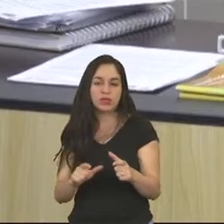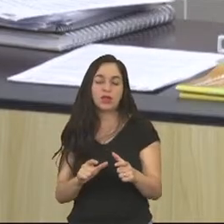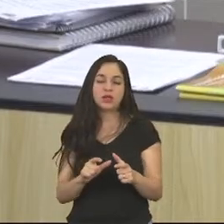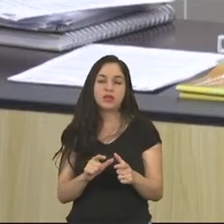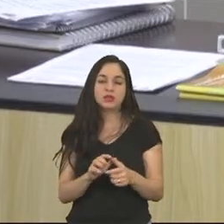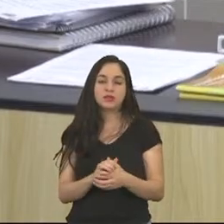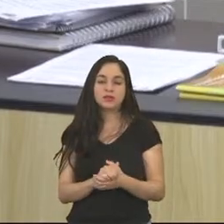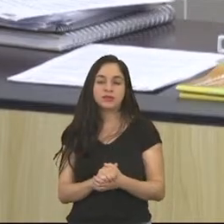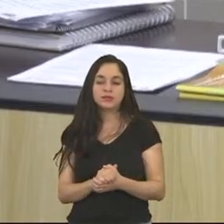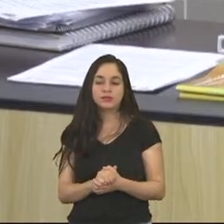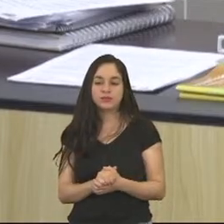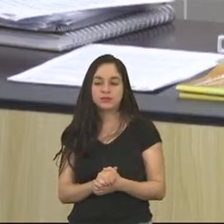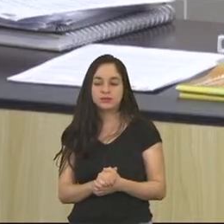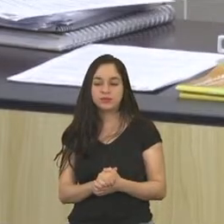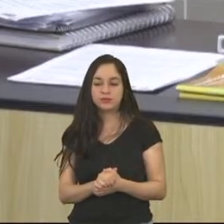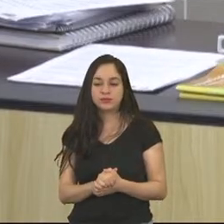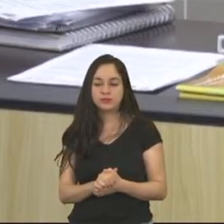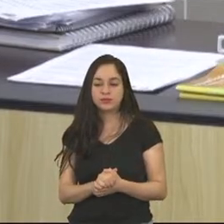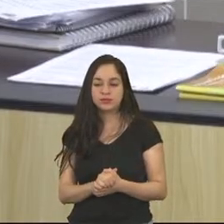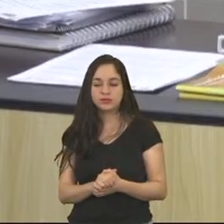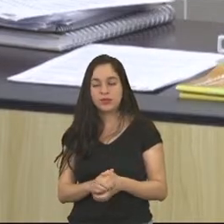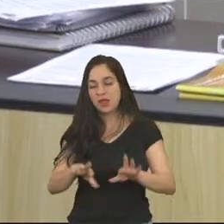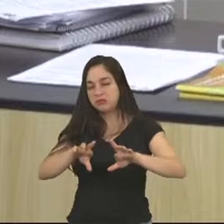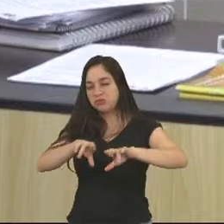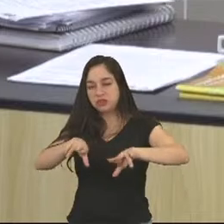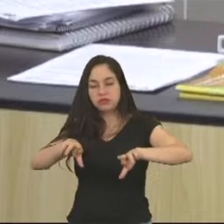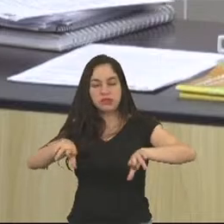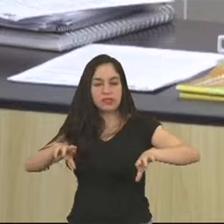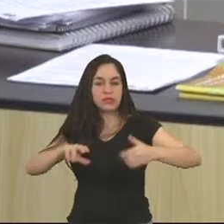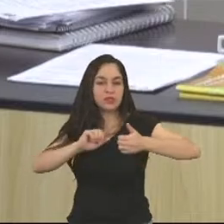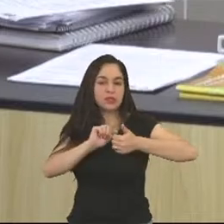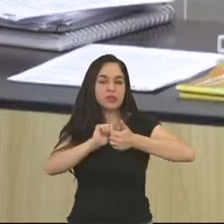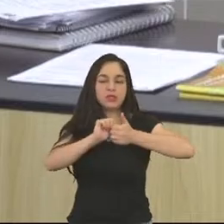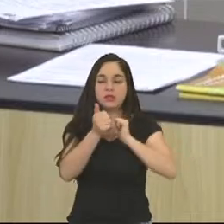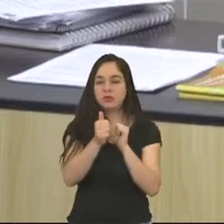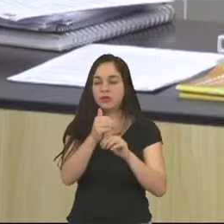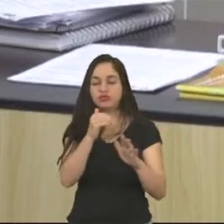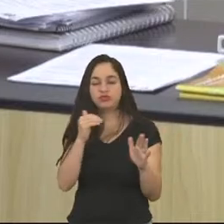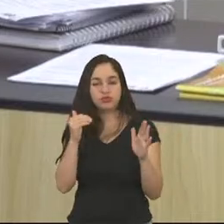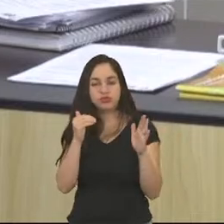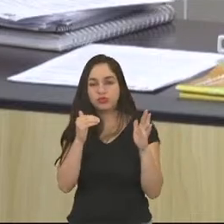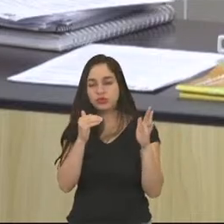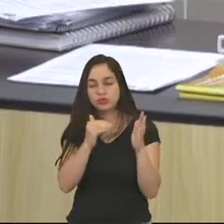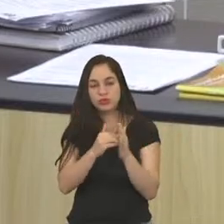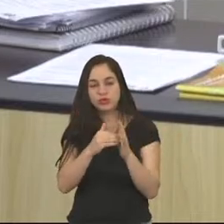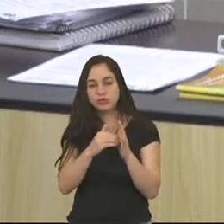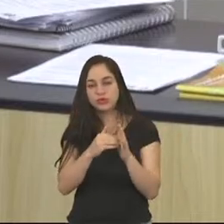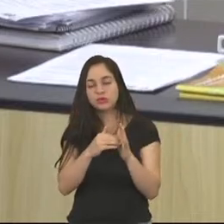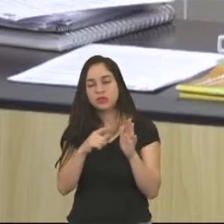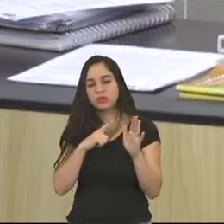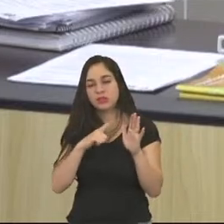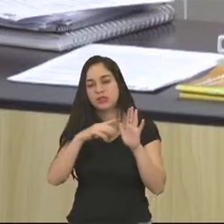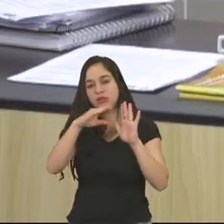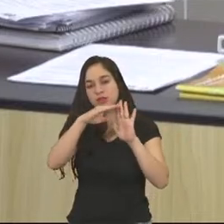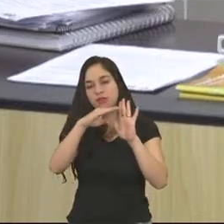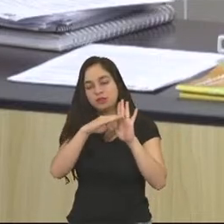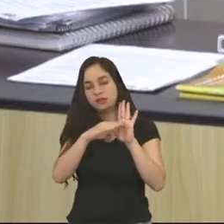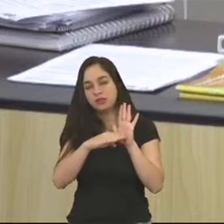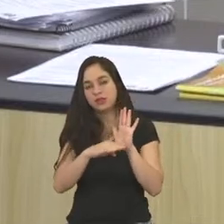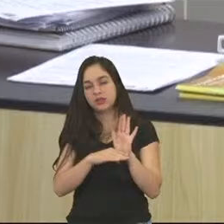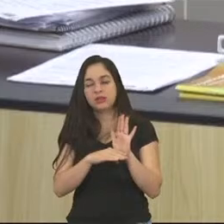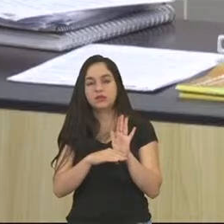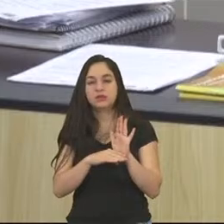rol de modalidades não se limita às listadas na norma.